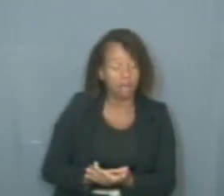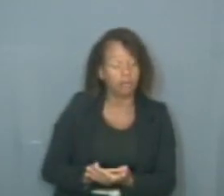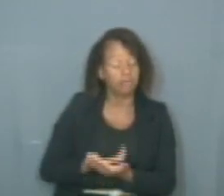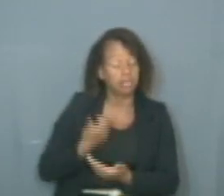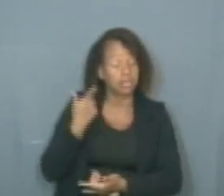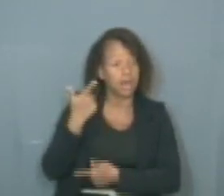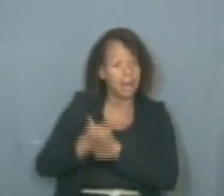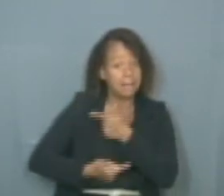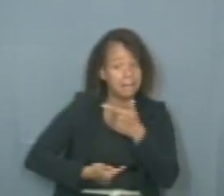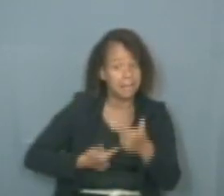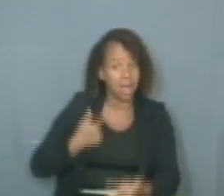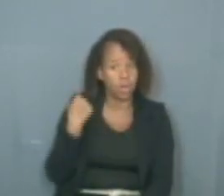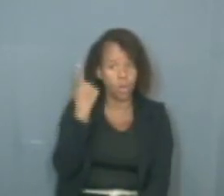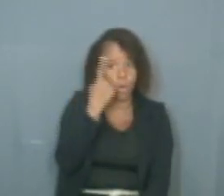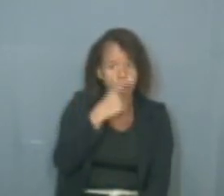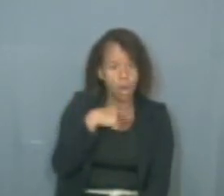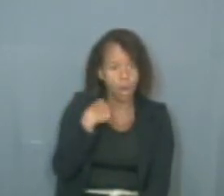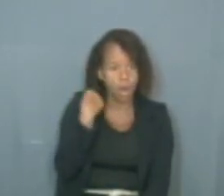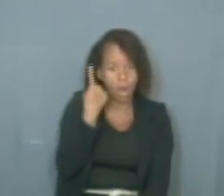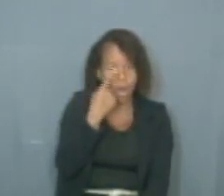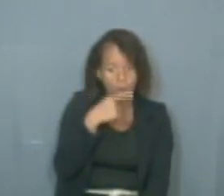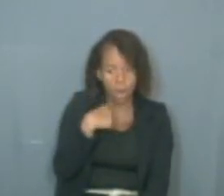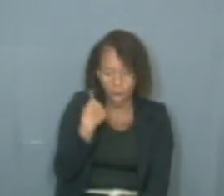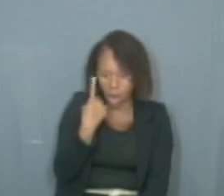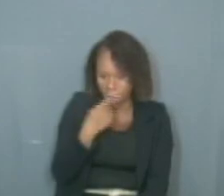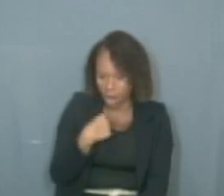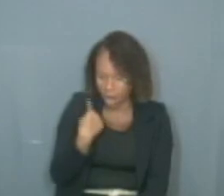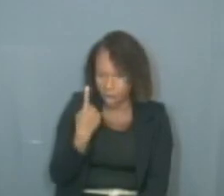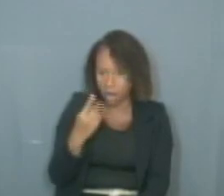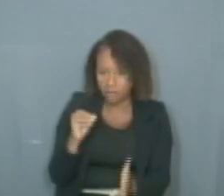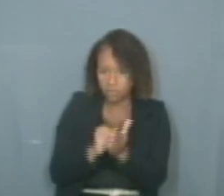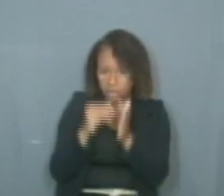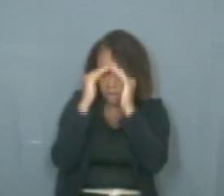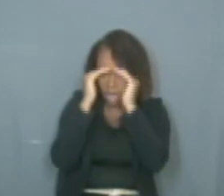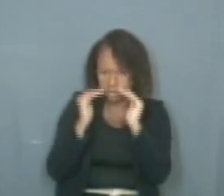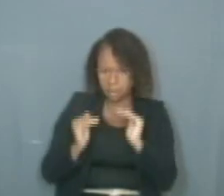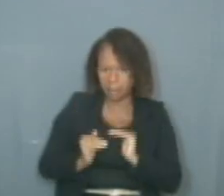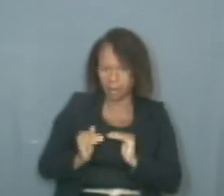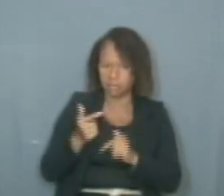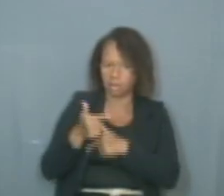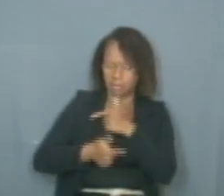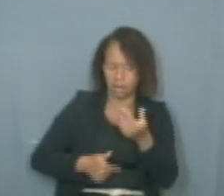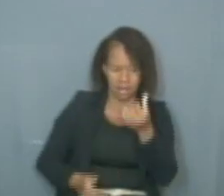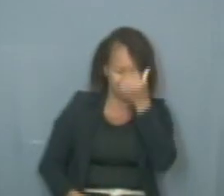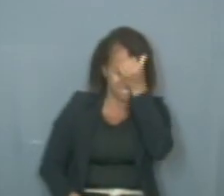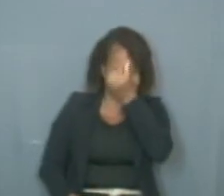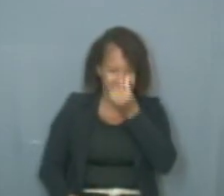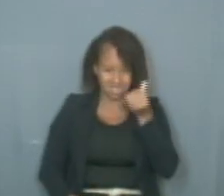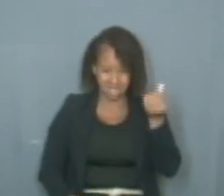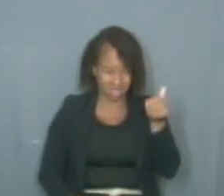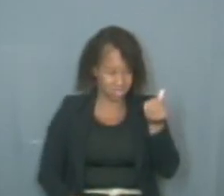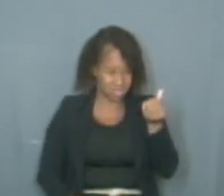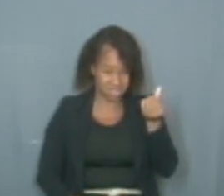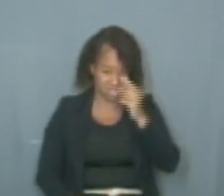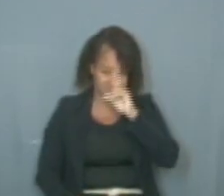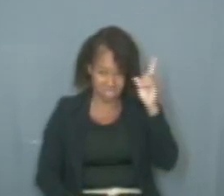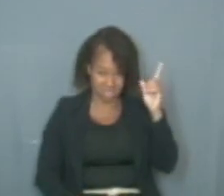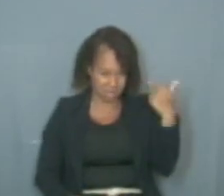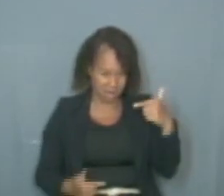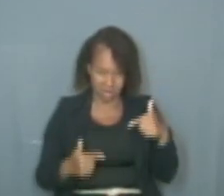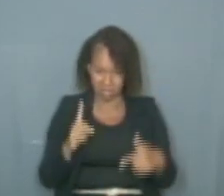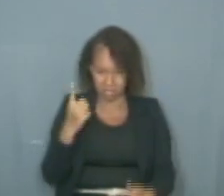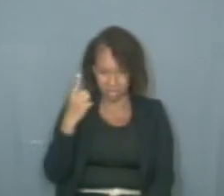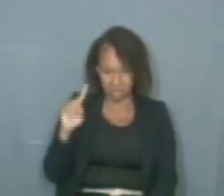jornadas completamente desrespeitadas, e eu não estou falando de jornada 6x1, não. Eu estou falando de